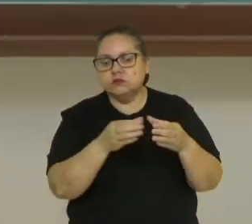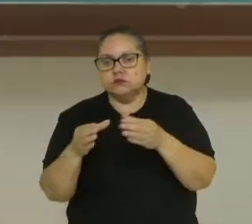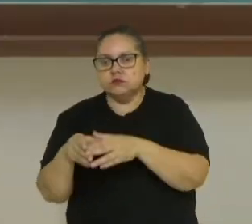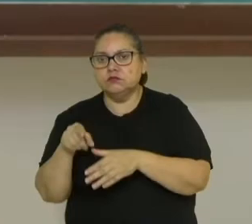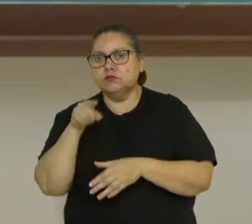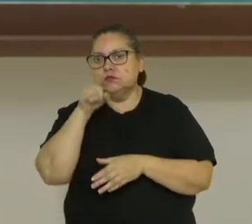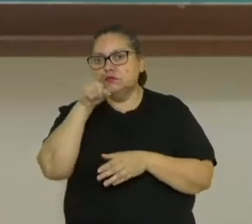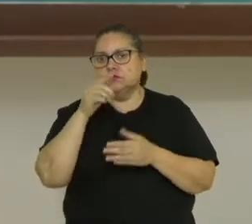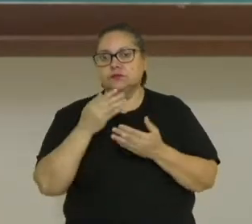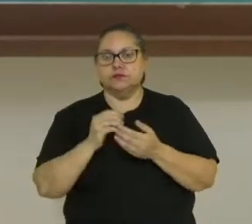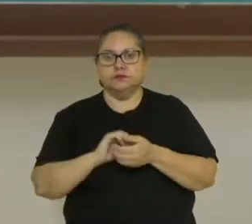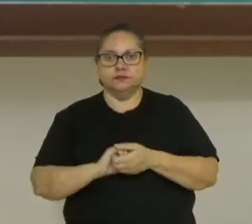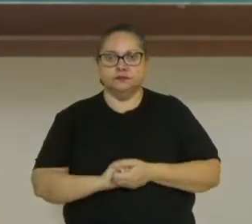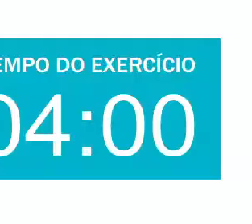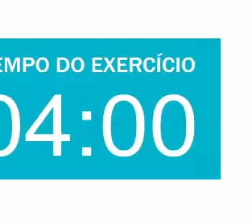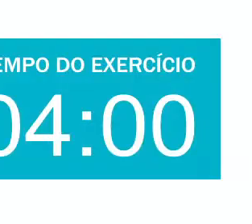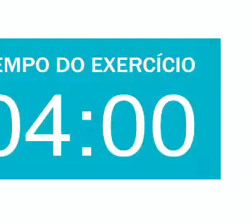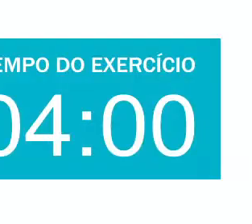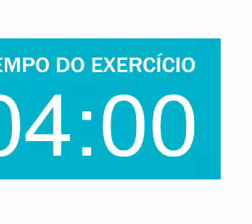vocês.